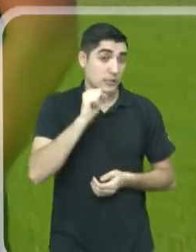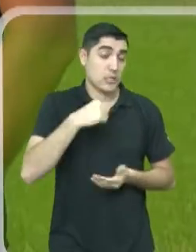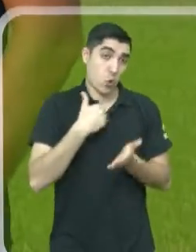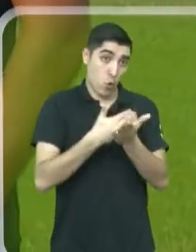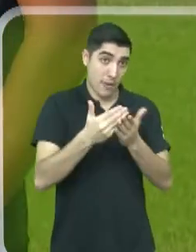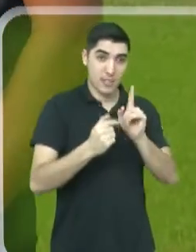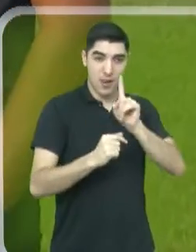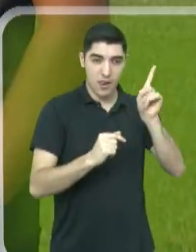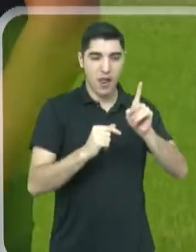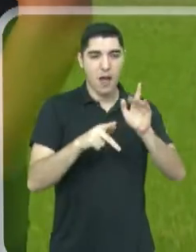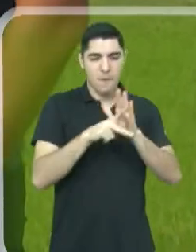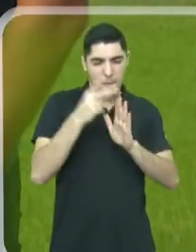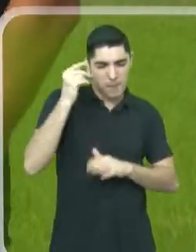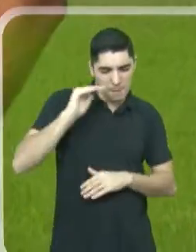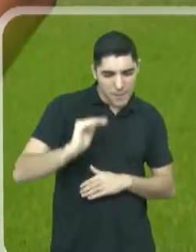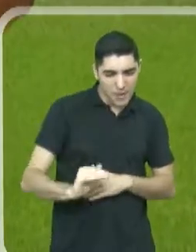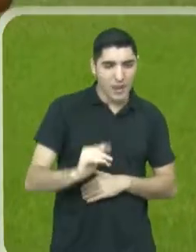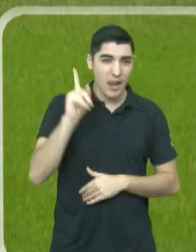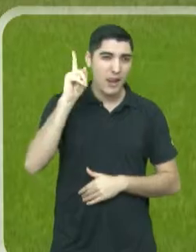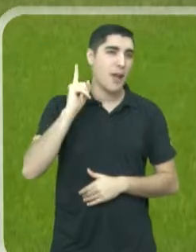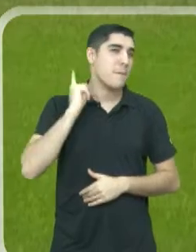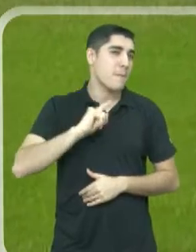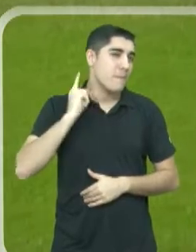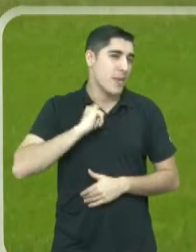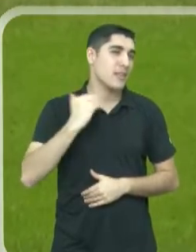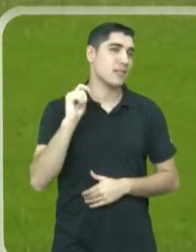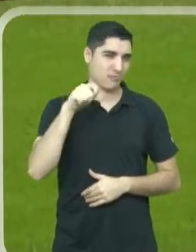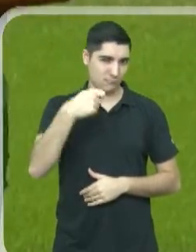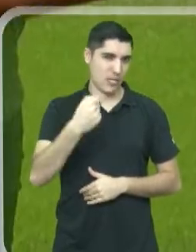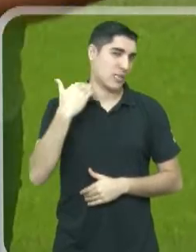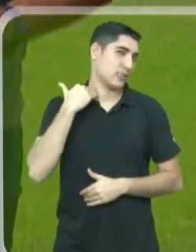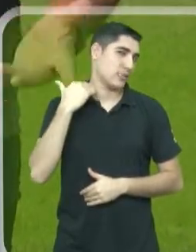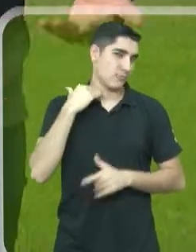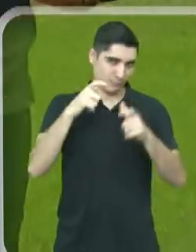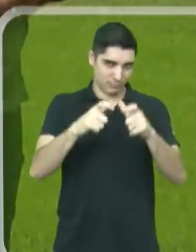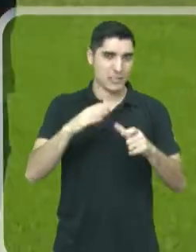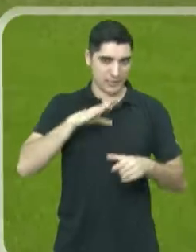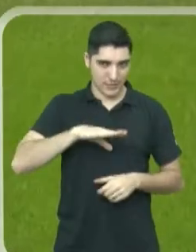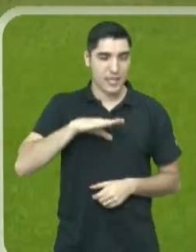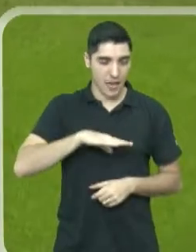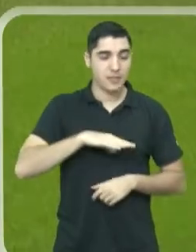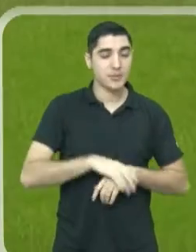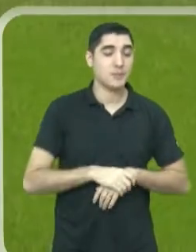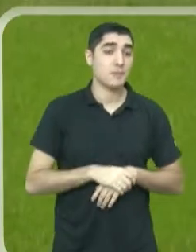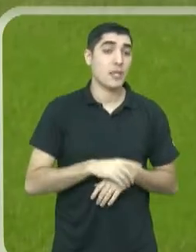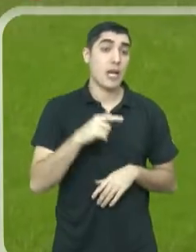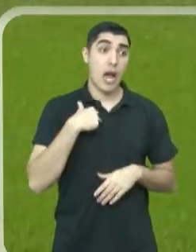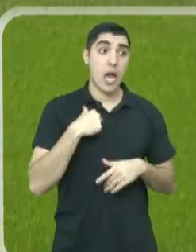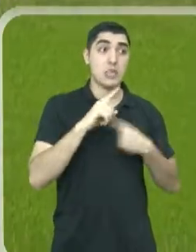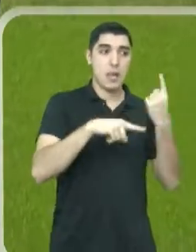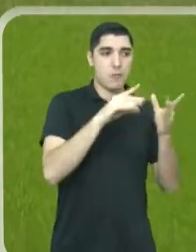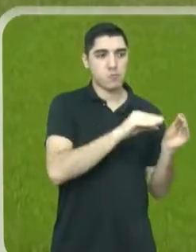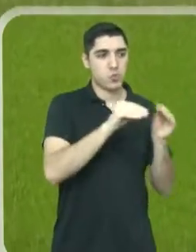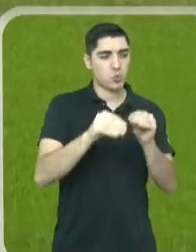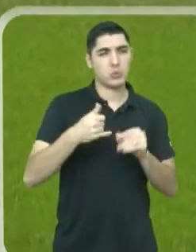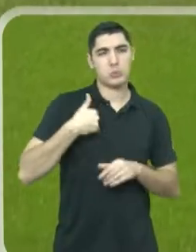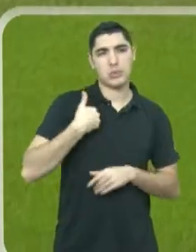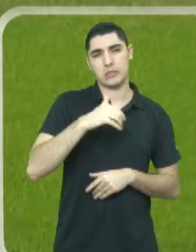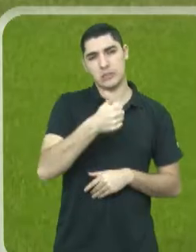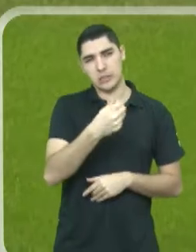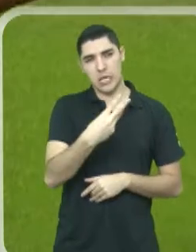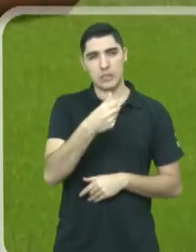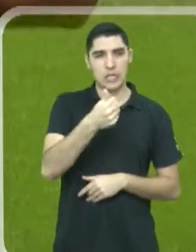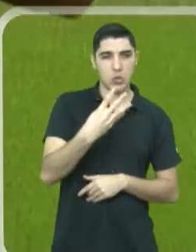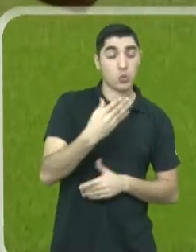nas escolinhas, né? Acabei me destacando lá e rapidamente eu já estava no Rio de Janeiro com 13 para 14